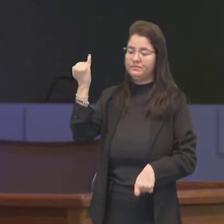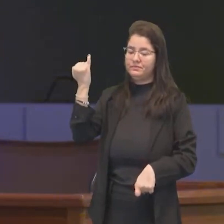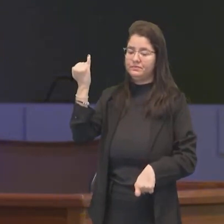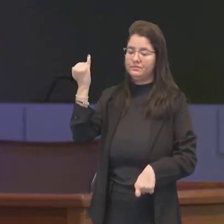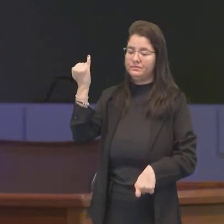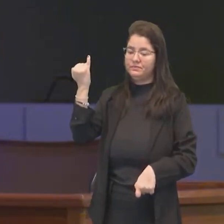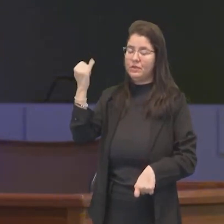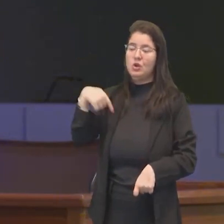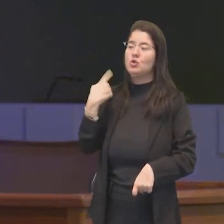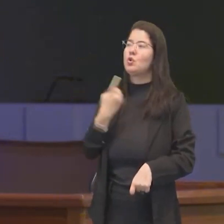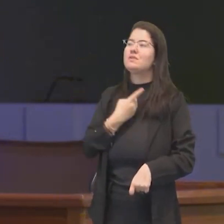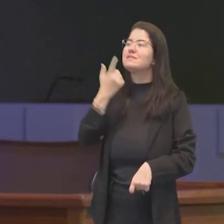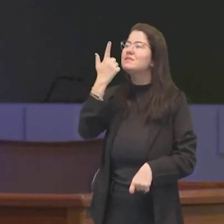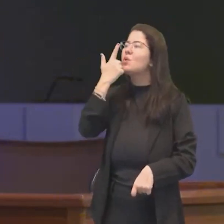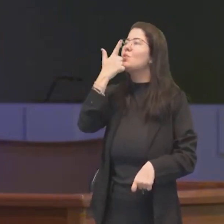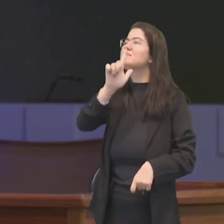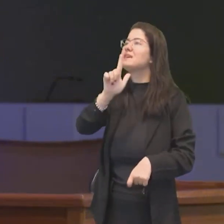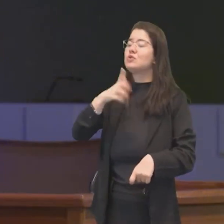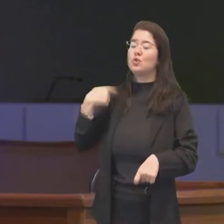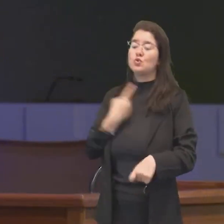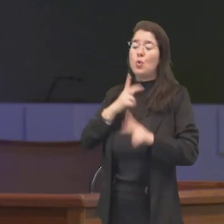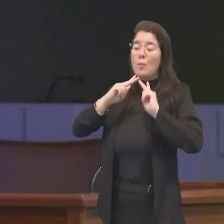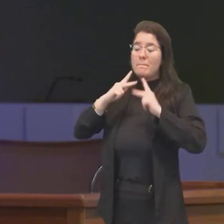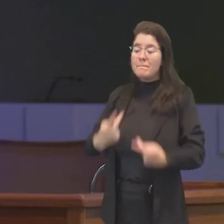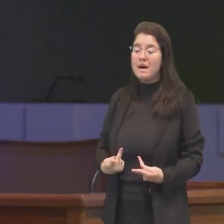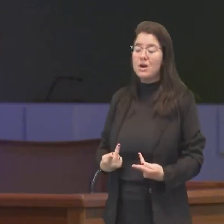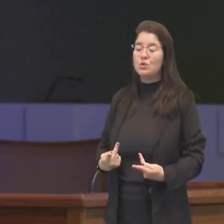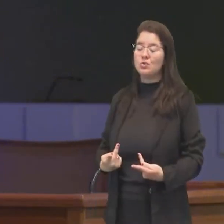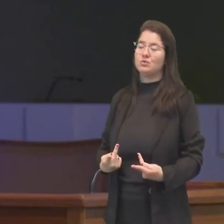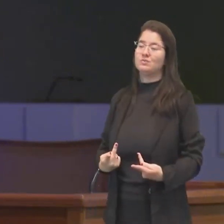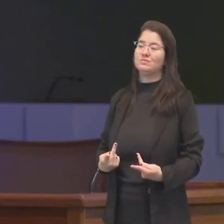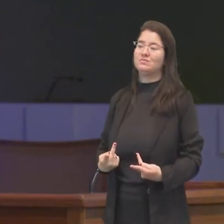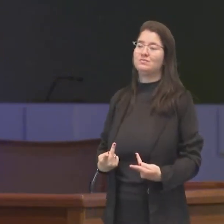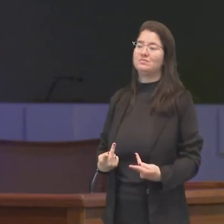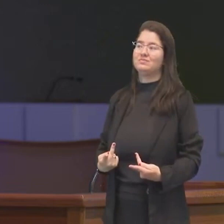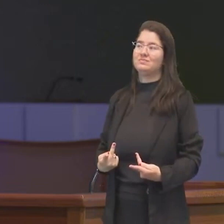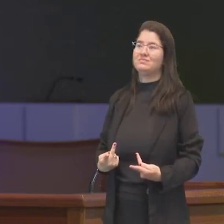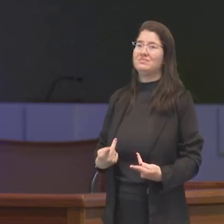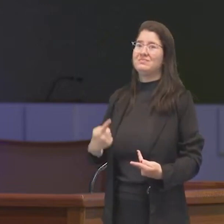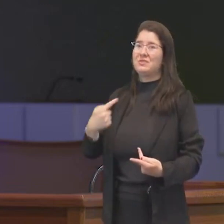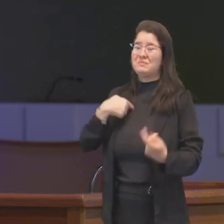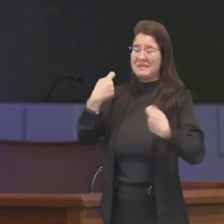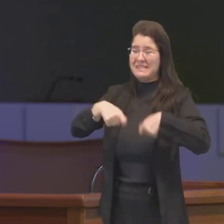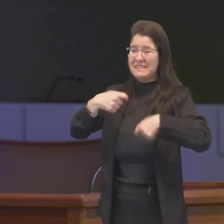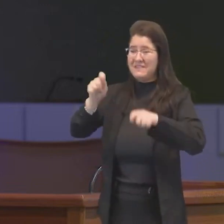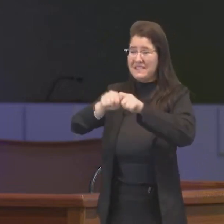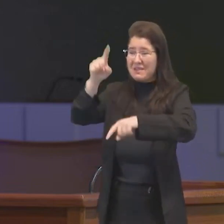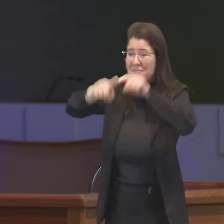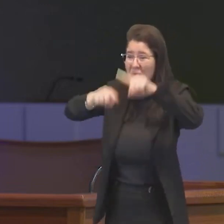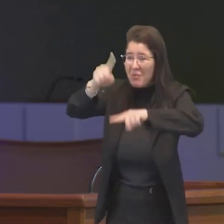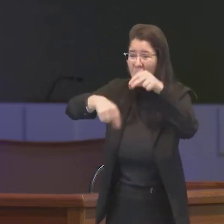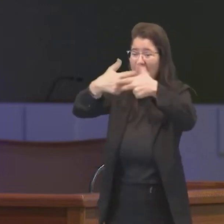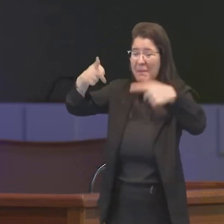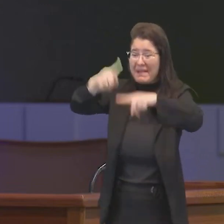mérito do homem. O que eu preciso fazer para sacrificar? Eu sacrifico, eu pago. O que é?